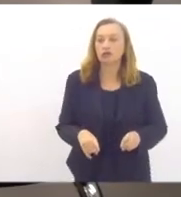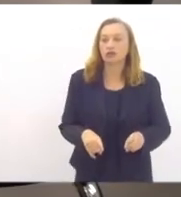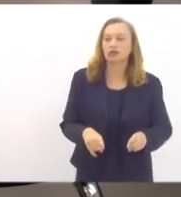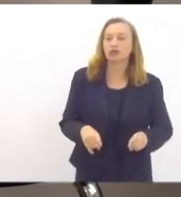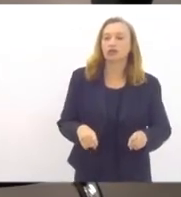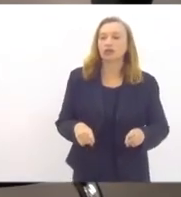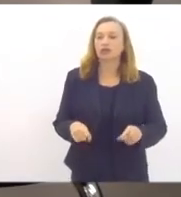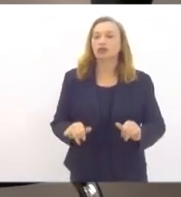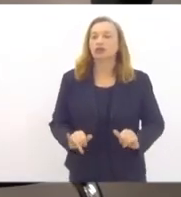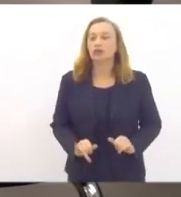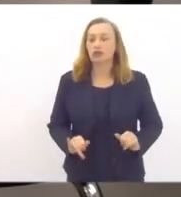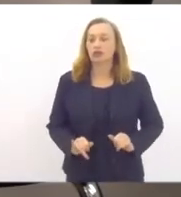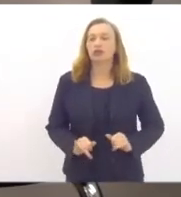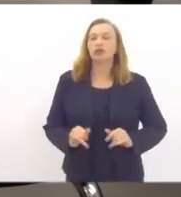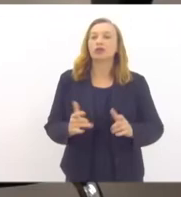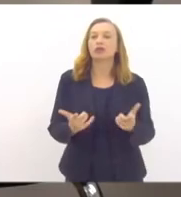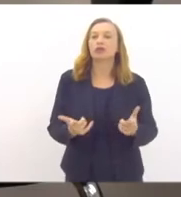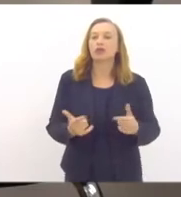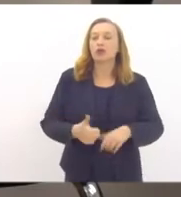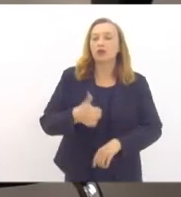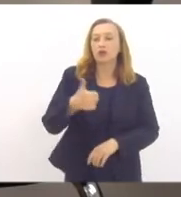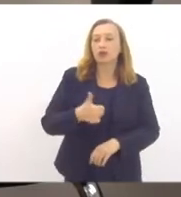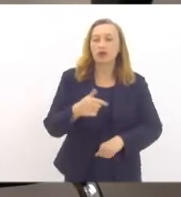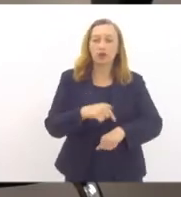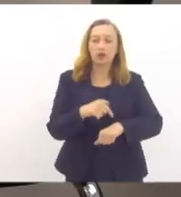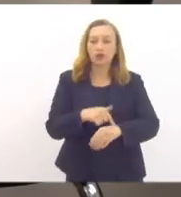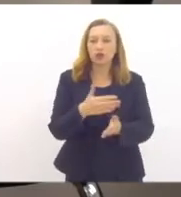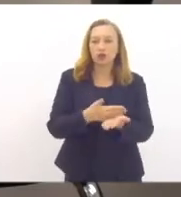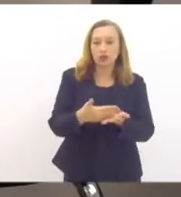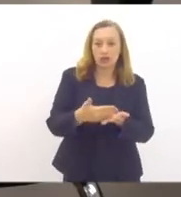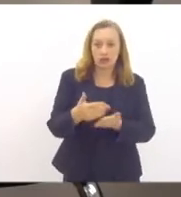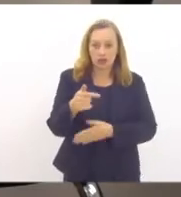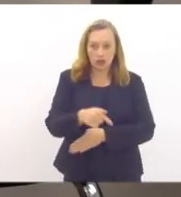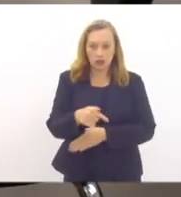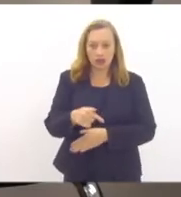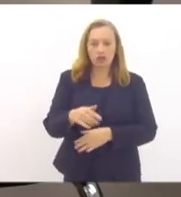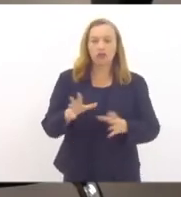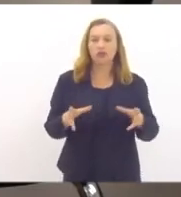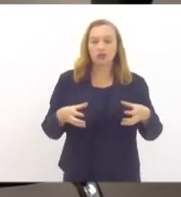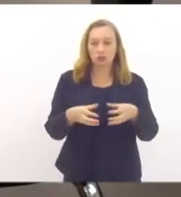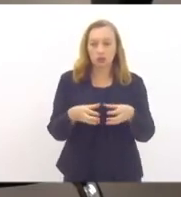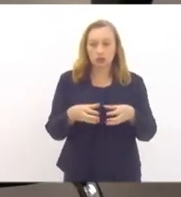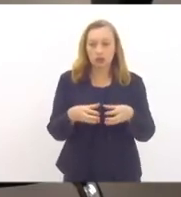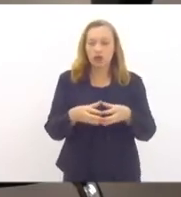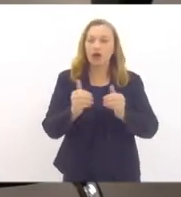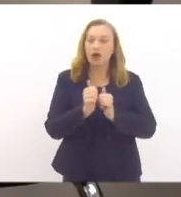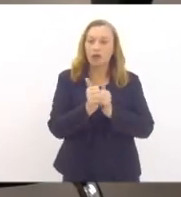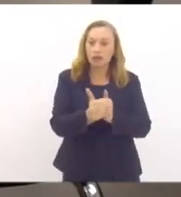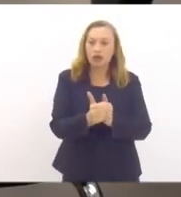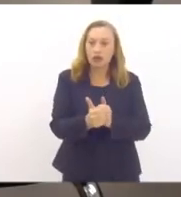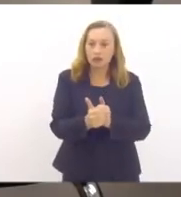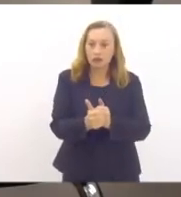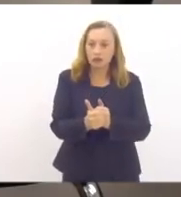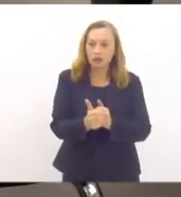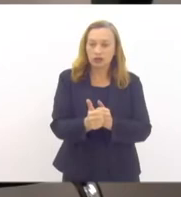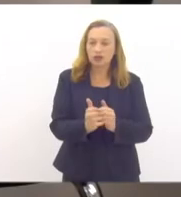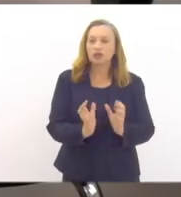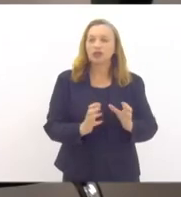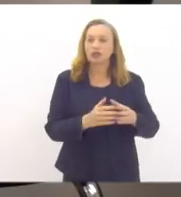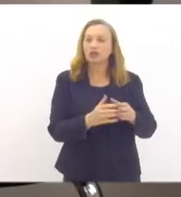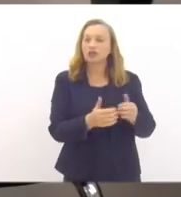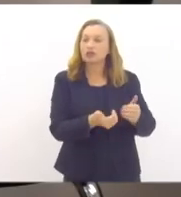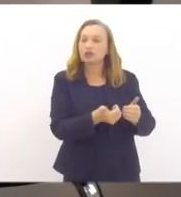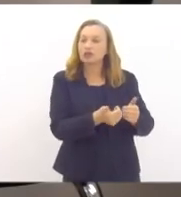participou dos primeiros passos iniciais aqui desse comitê, e acompanhando, inclusive, a equipe do